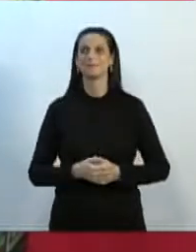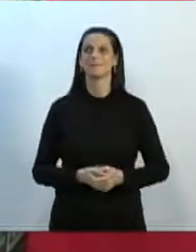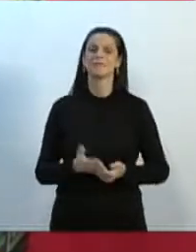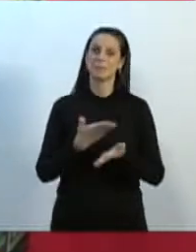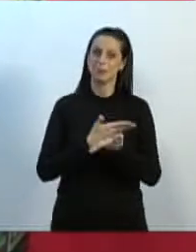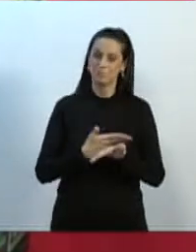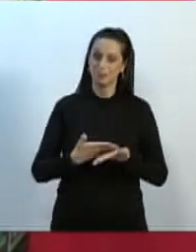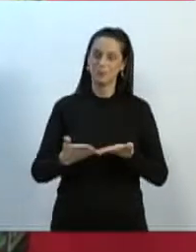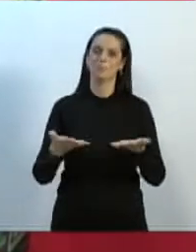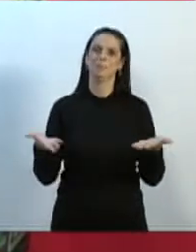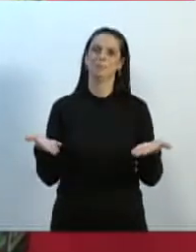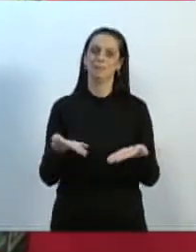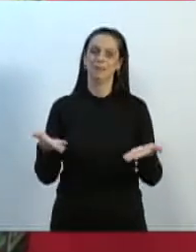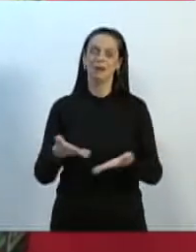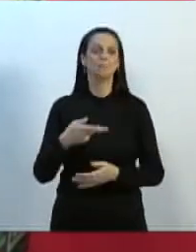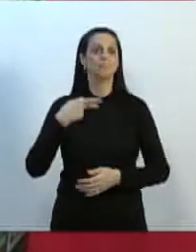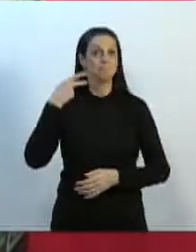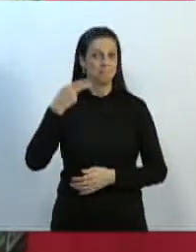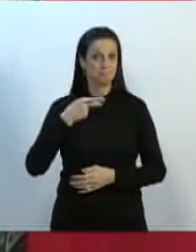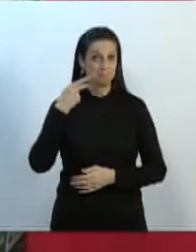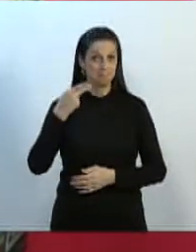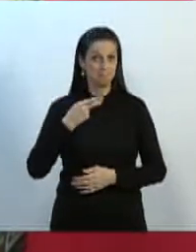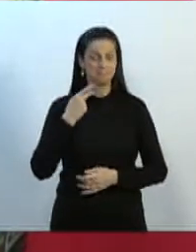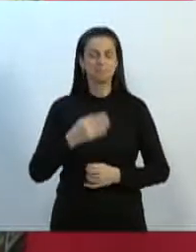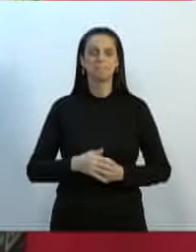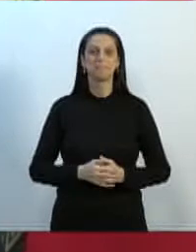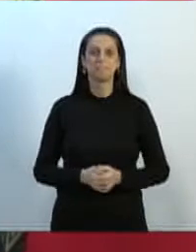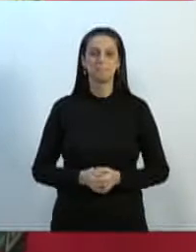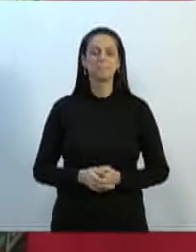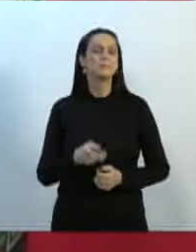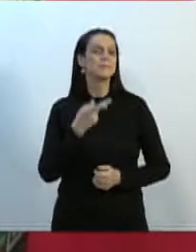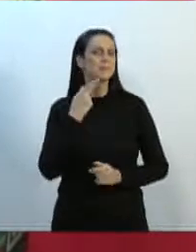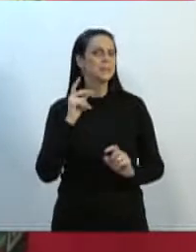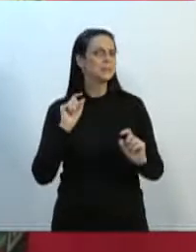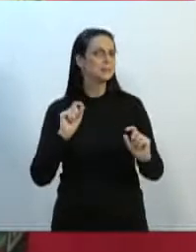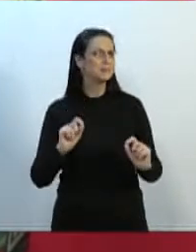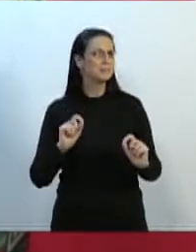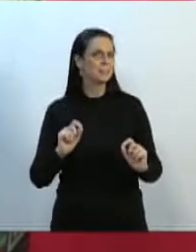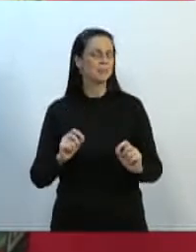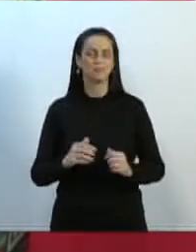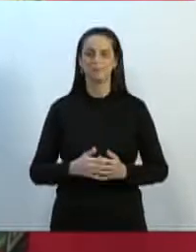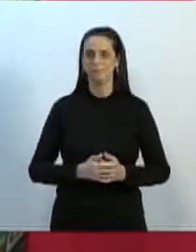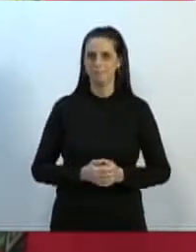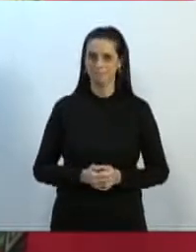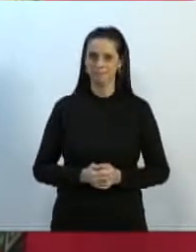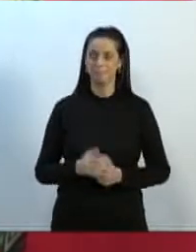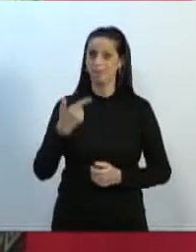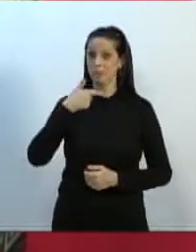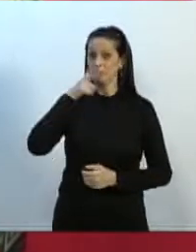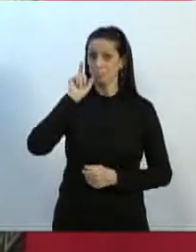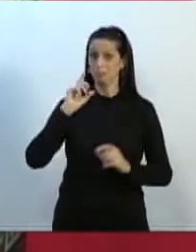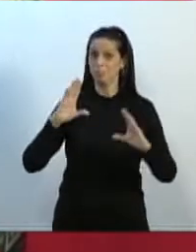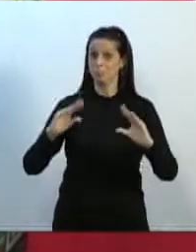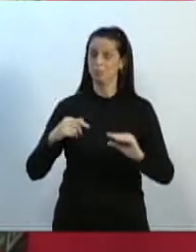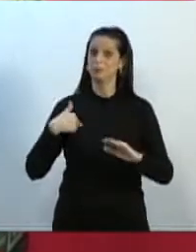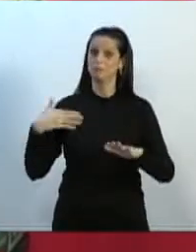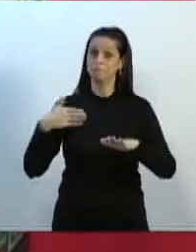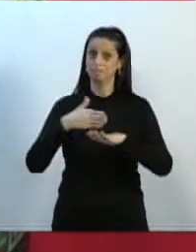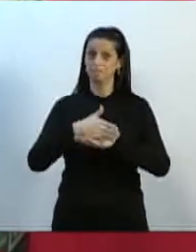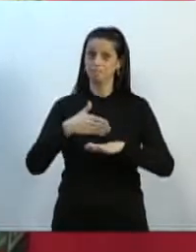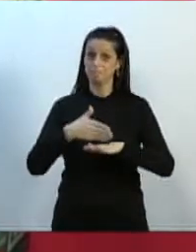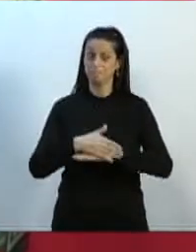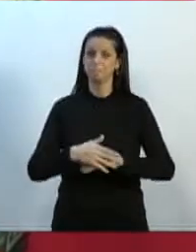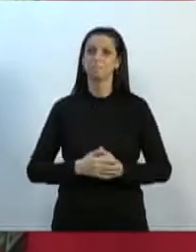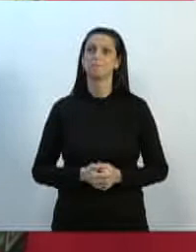inicio a minha fala hoje destacando a participação que fiz ontem à noite no